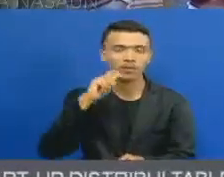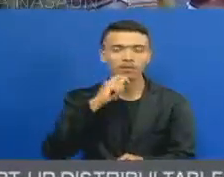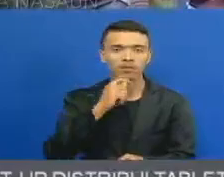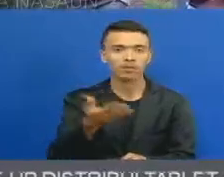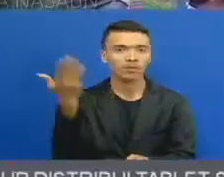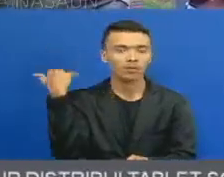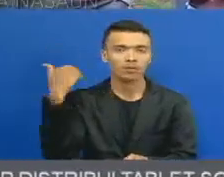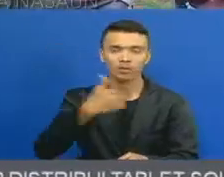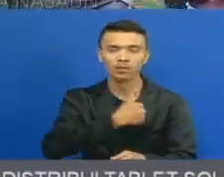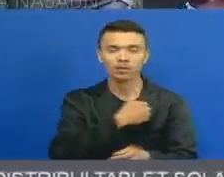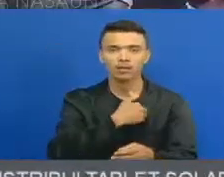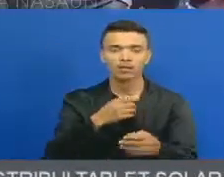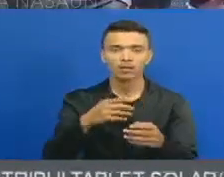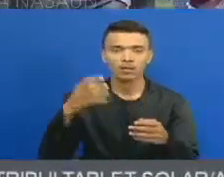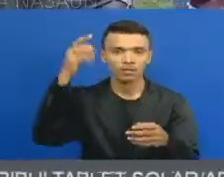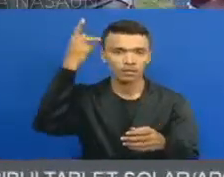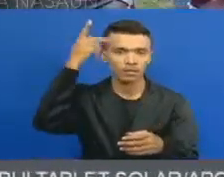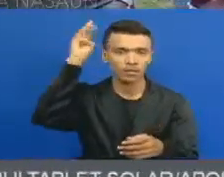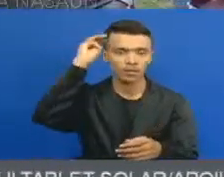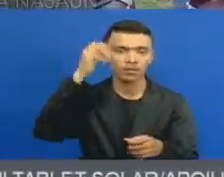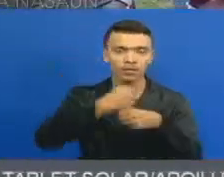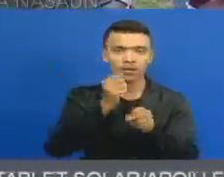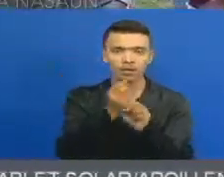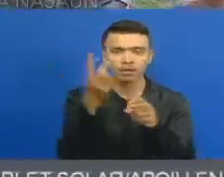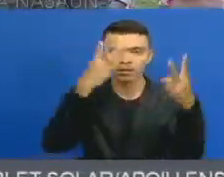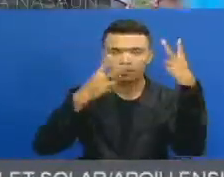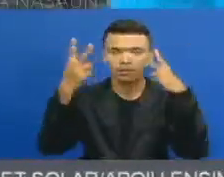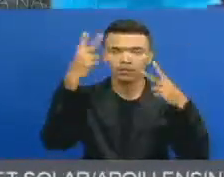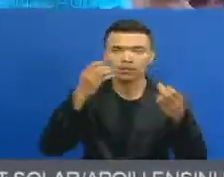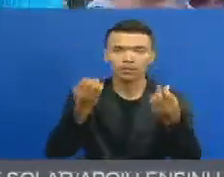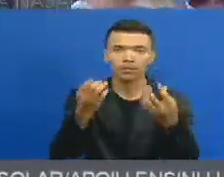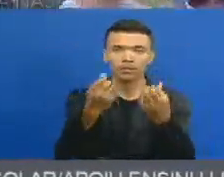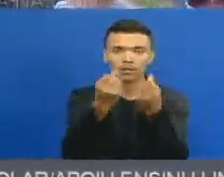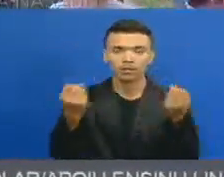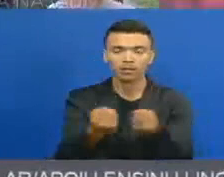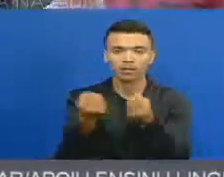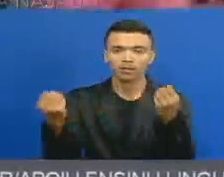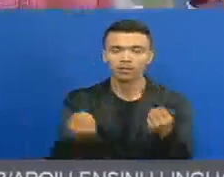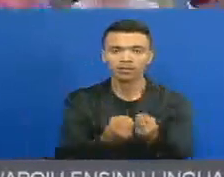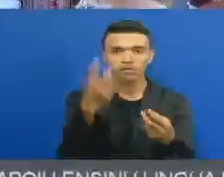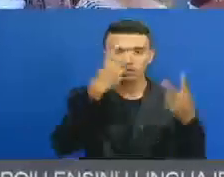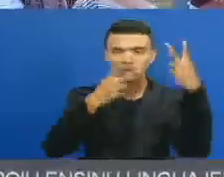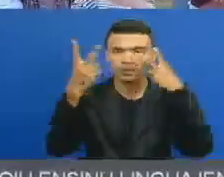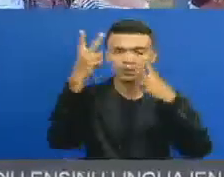o primeiro-ministro, nem a presidente da República, nem a visita, Barbara Sucos, visita inclui mais de